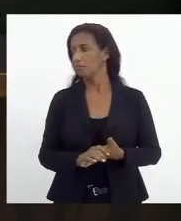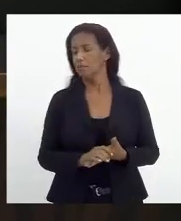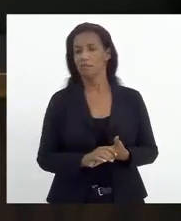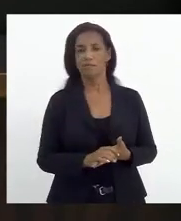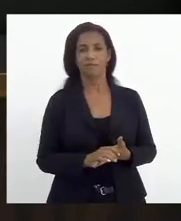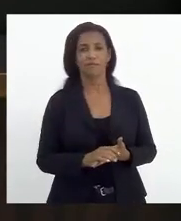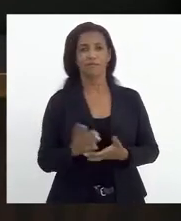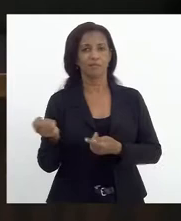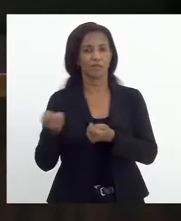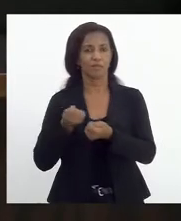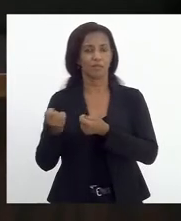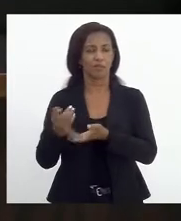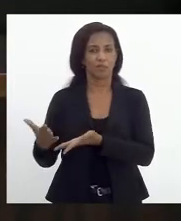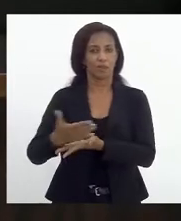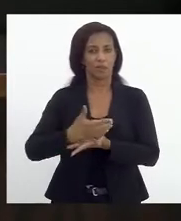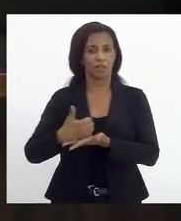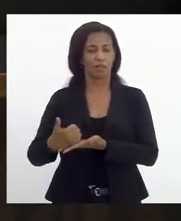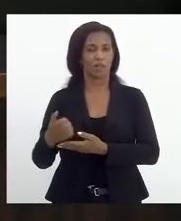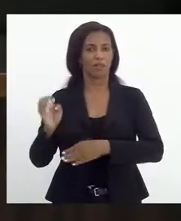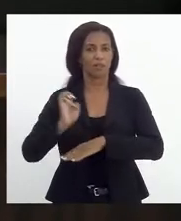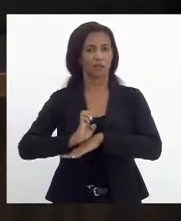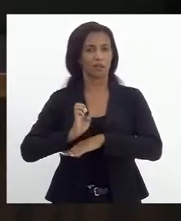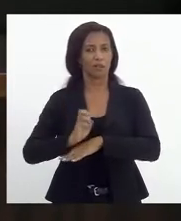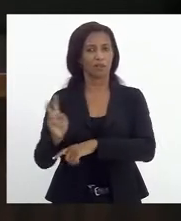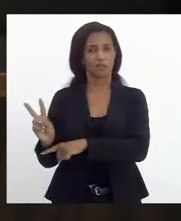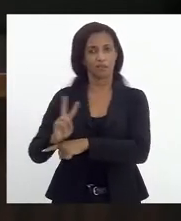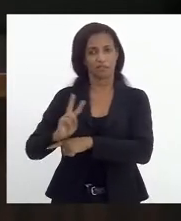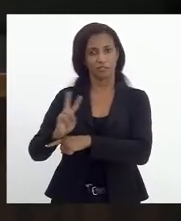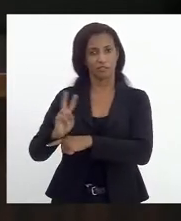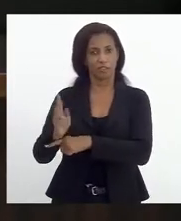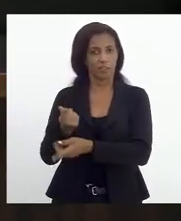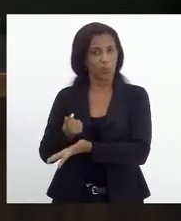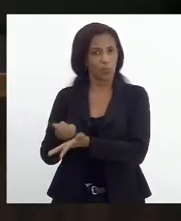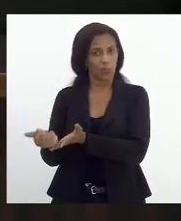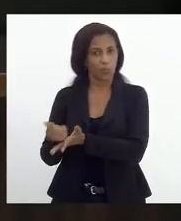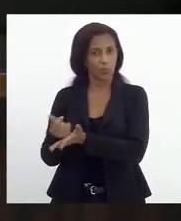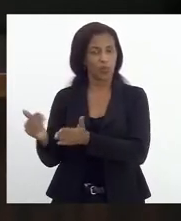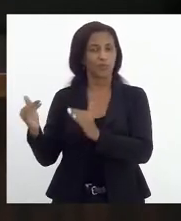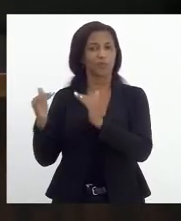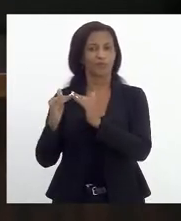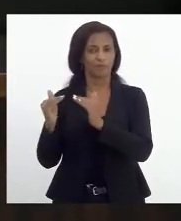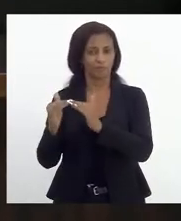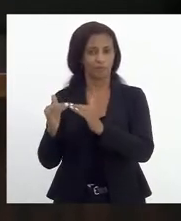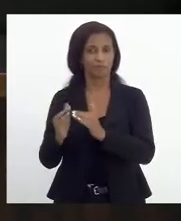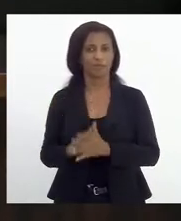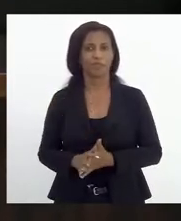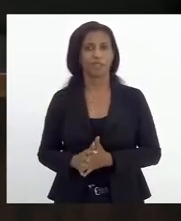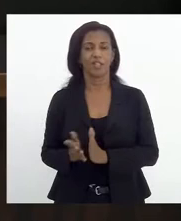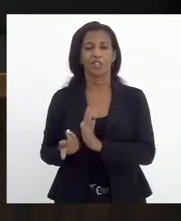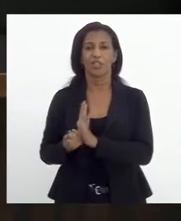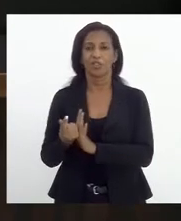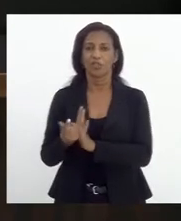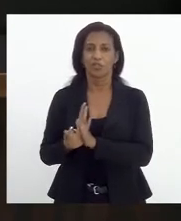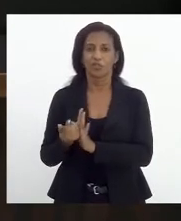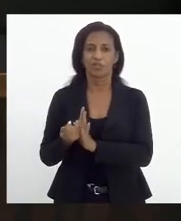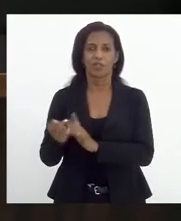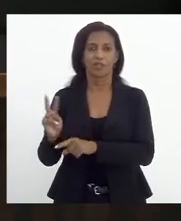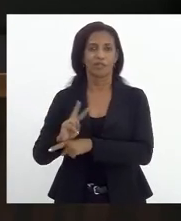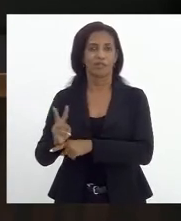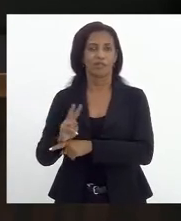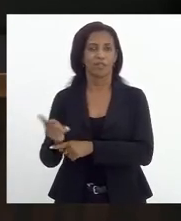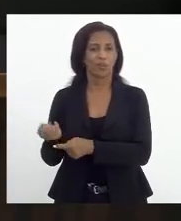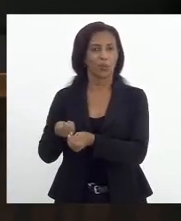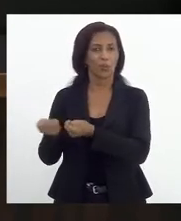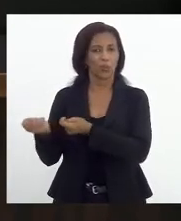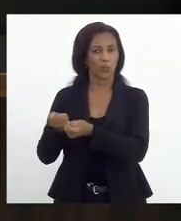Tributação, Controle e Arrecadação Estadual e de Fiscalização dos Tributos Estaduais, favorável. E de Orçamento, Finanças, Fiscalização